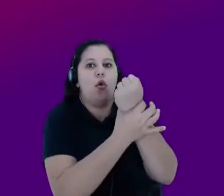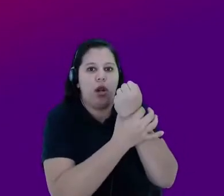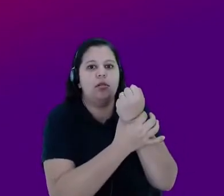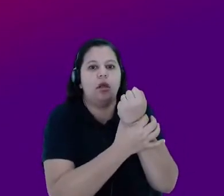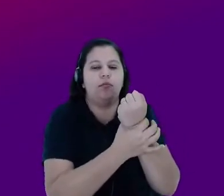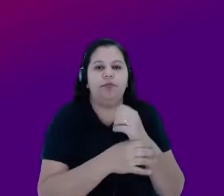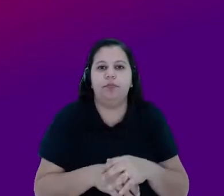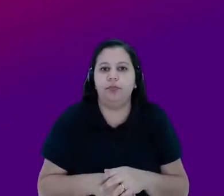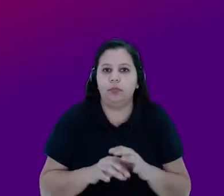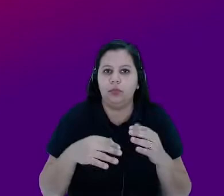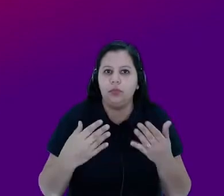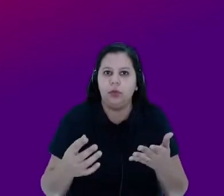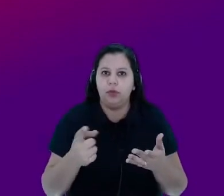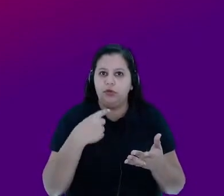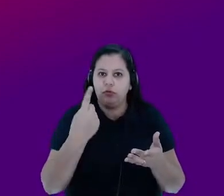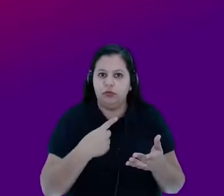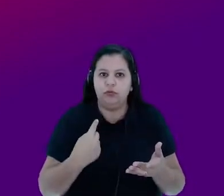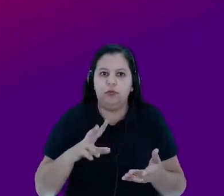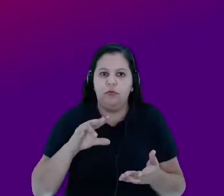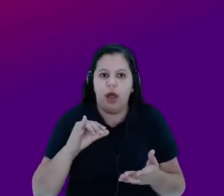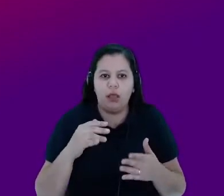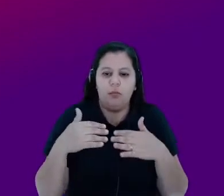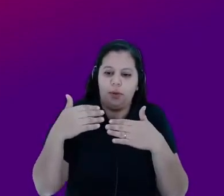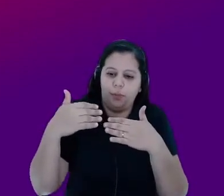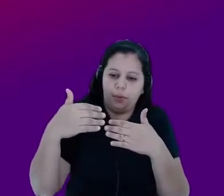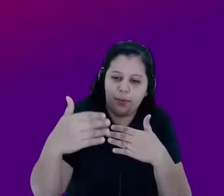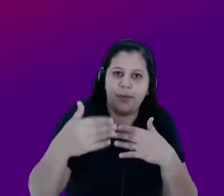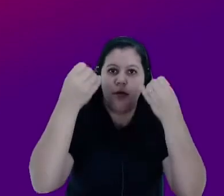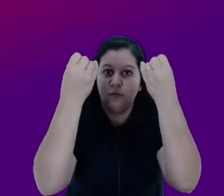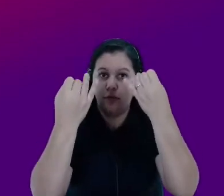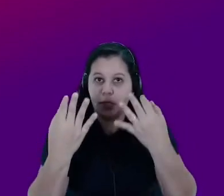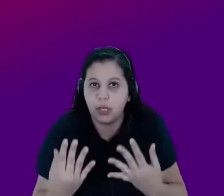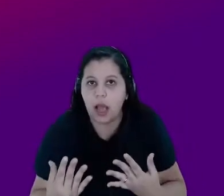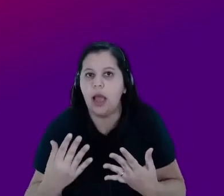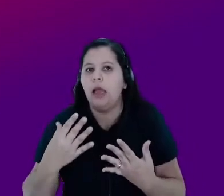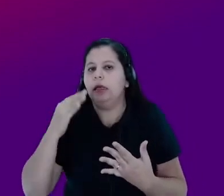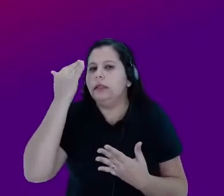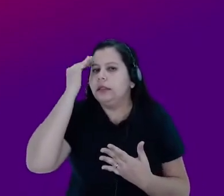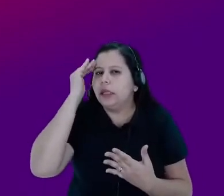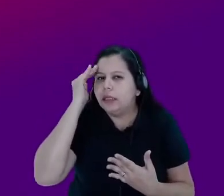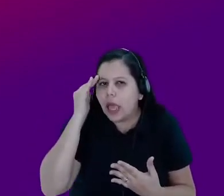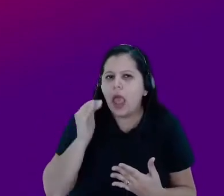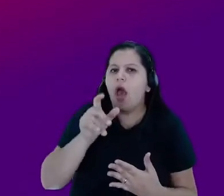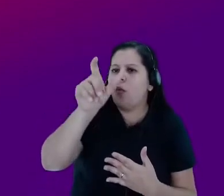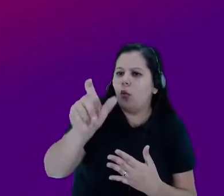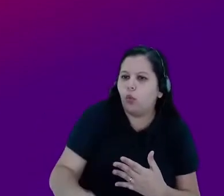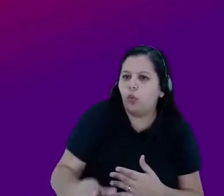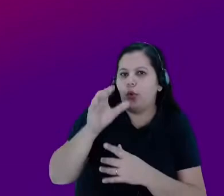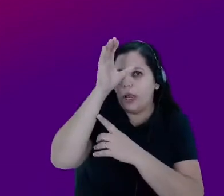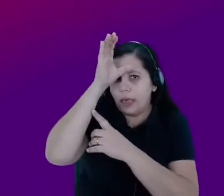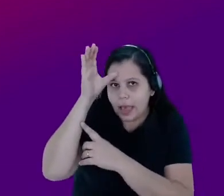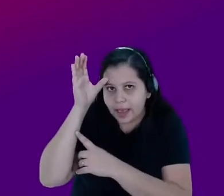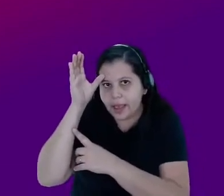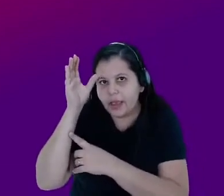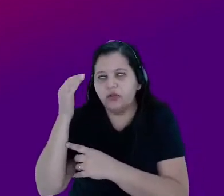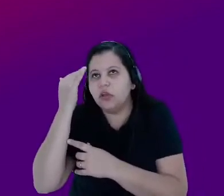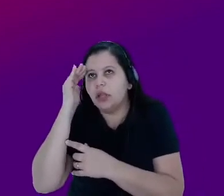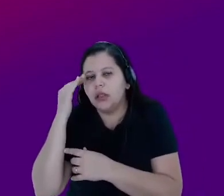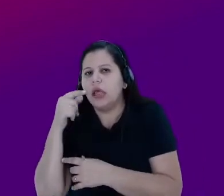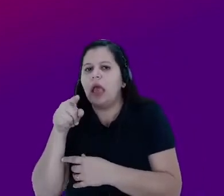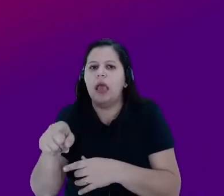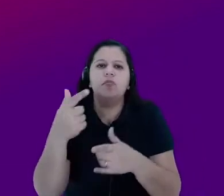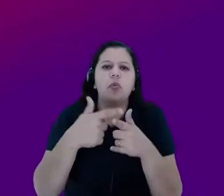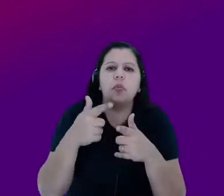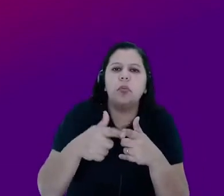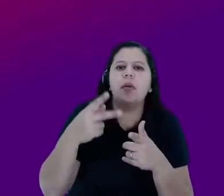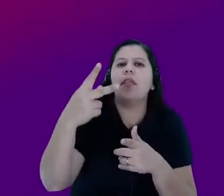vai passar então para entender um pouco mais desse cliente, né, dessas dores e oportunidades que a gente falou do slide anterior, um pouco sobre o